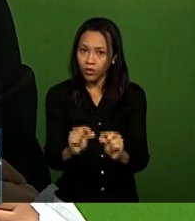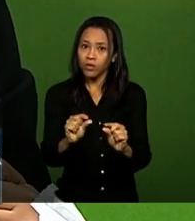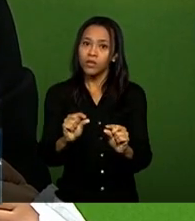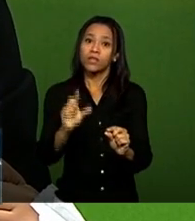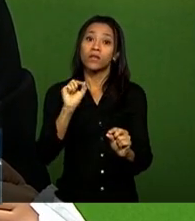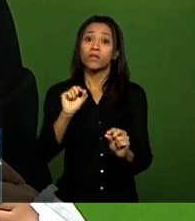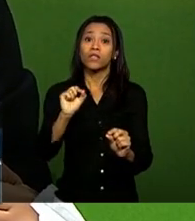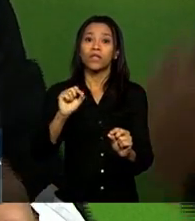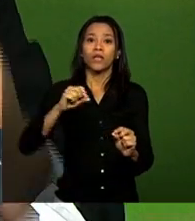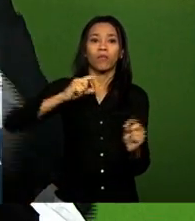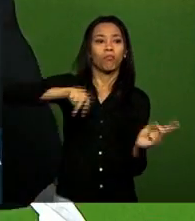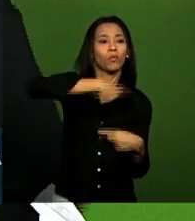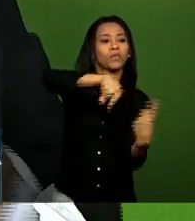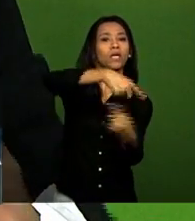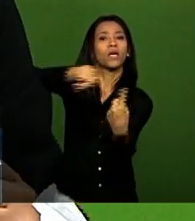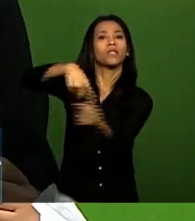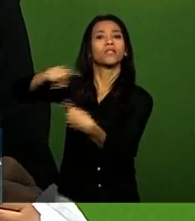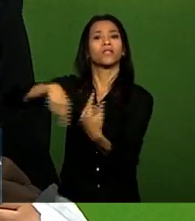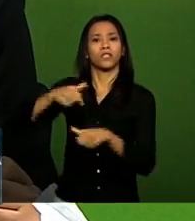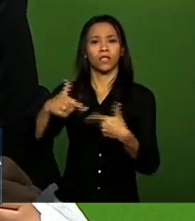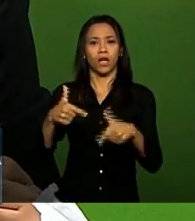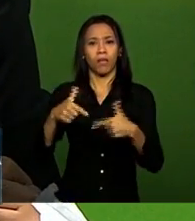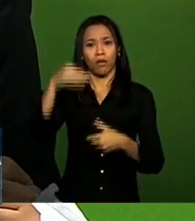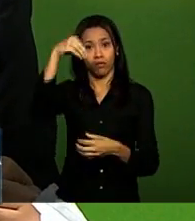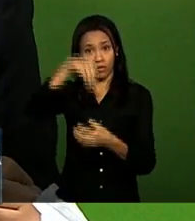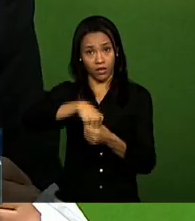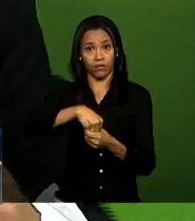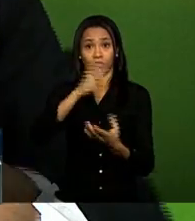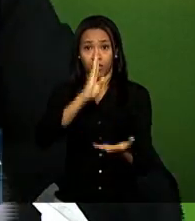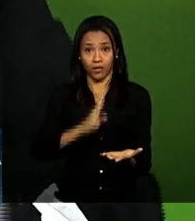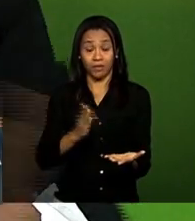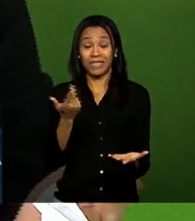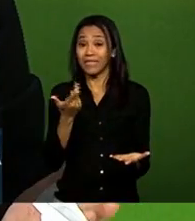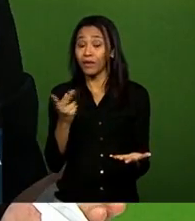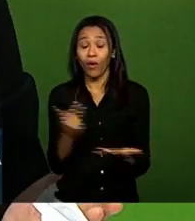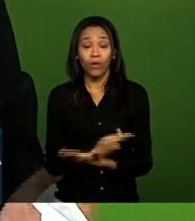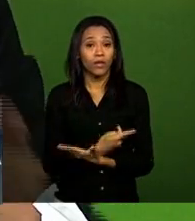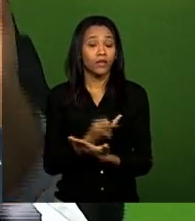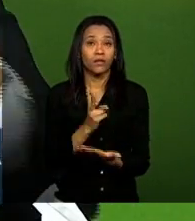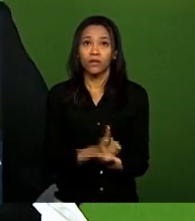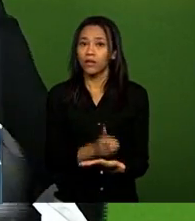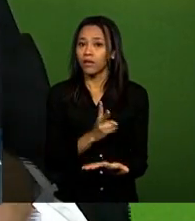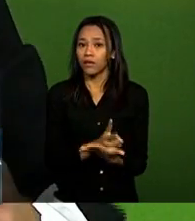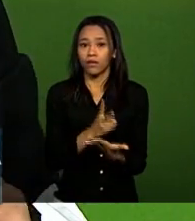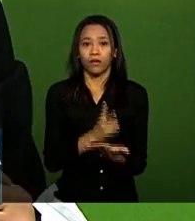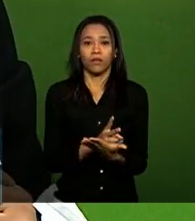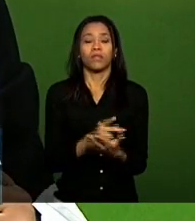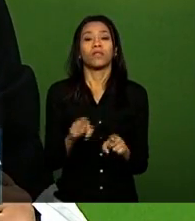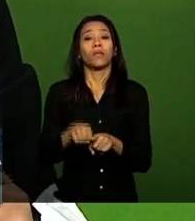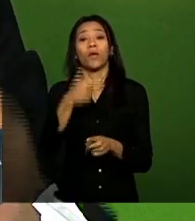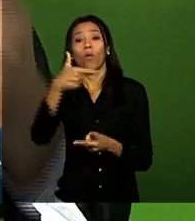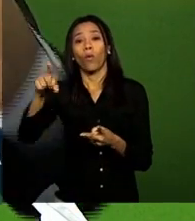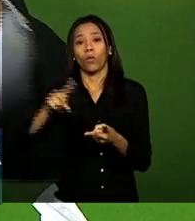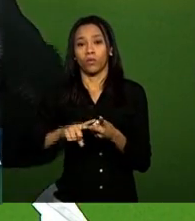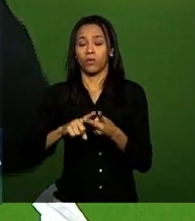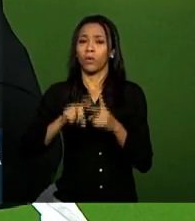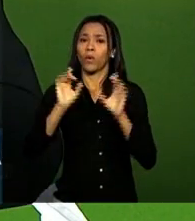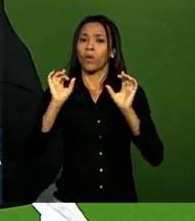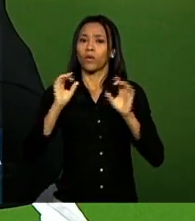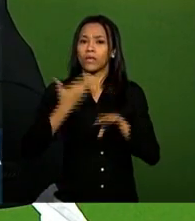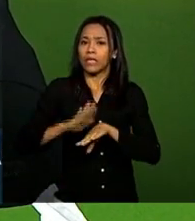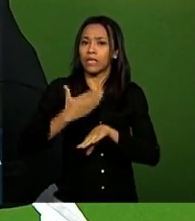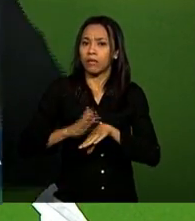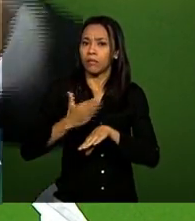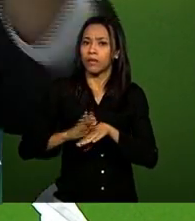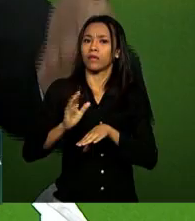no ambiente do trabalho do Brasil que é muito grande no nosso país nós temos vários programas da qualificação profissional o